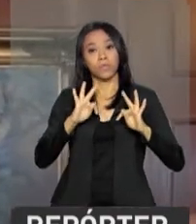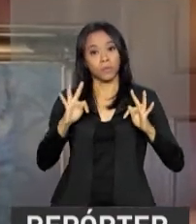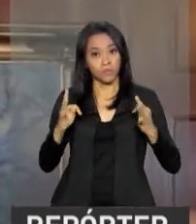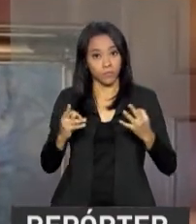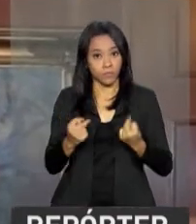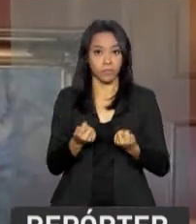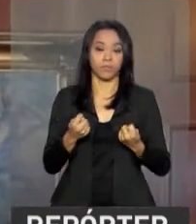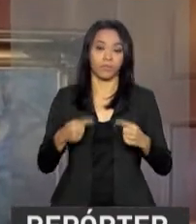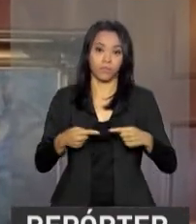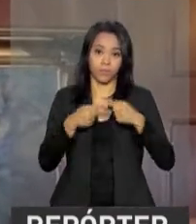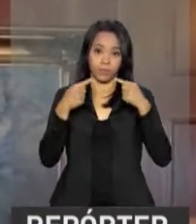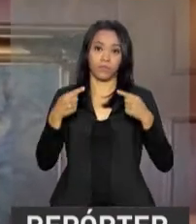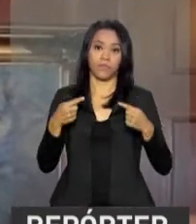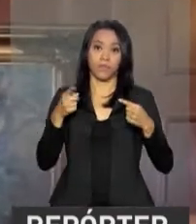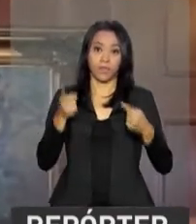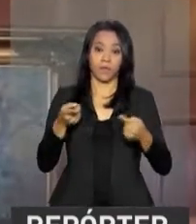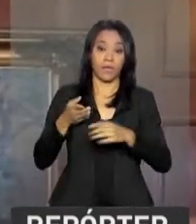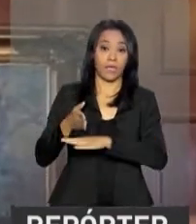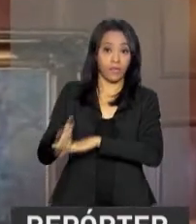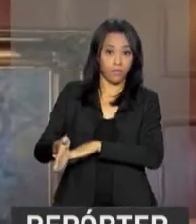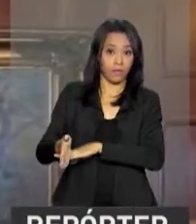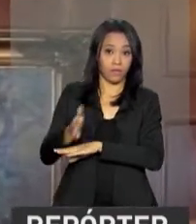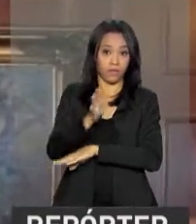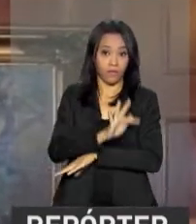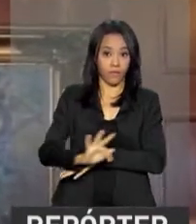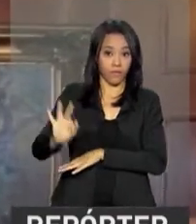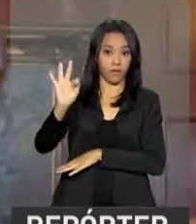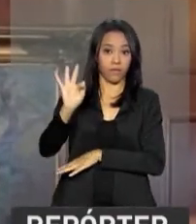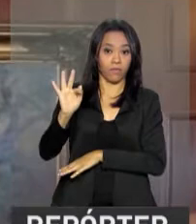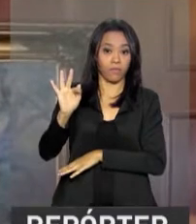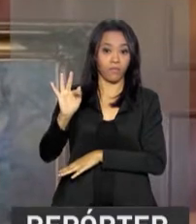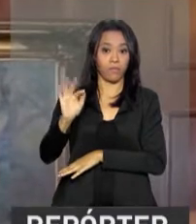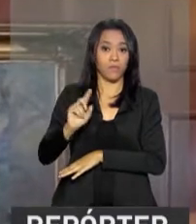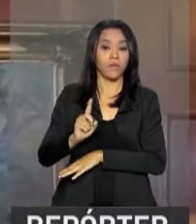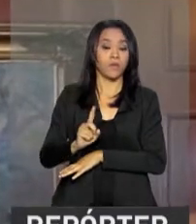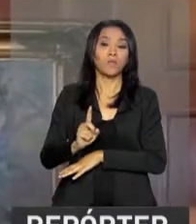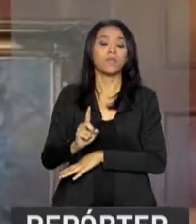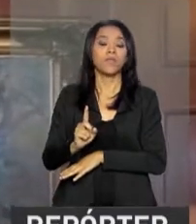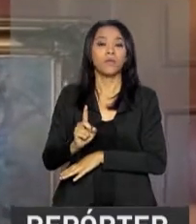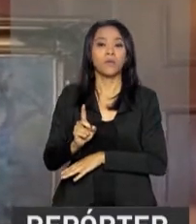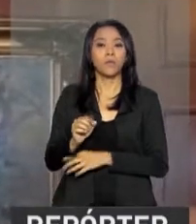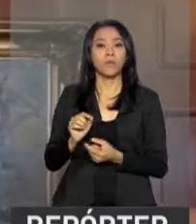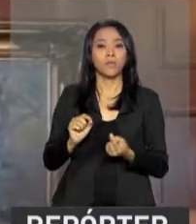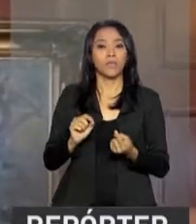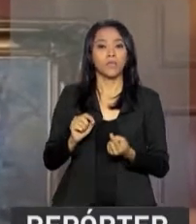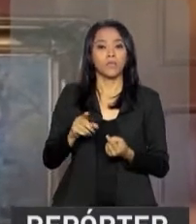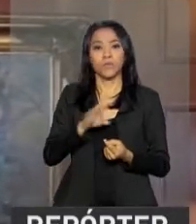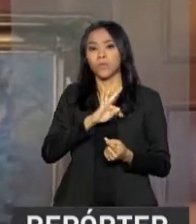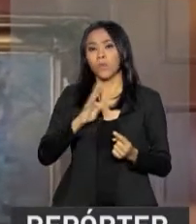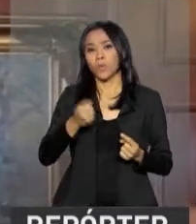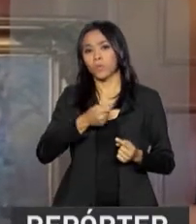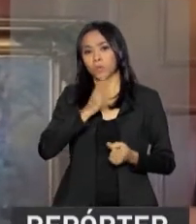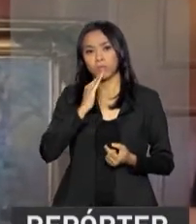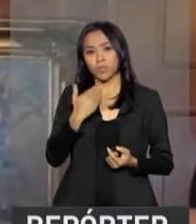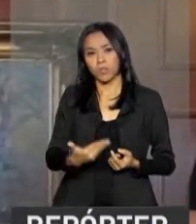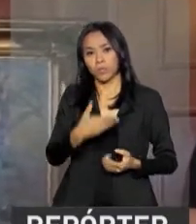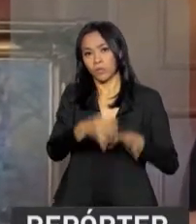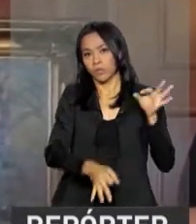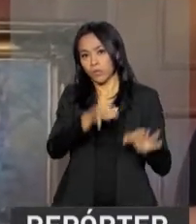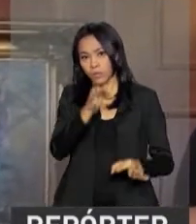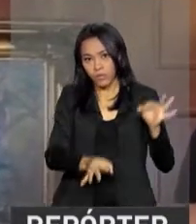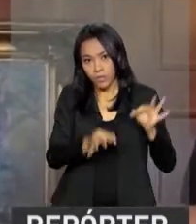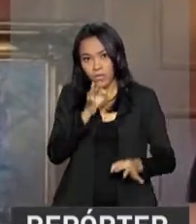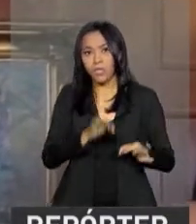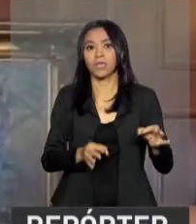individuais a intervenção federal não suspende um direito fundamental no entanto todas as ordens judiciais necessários para